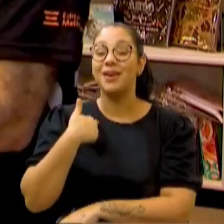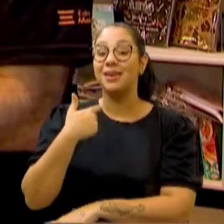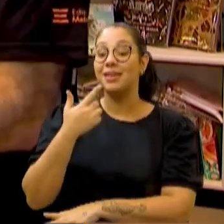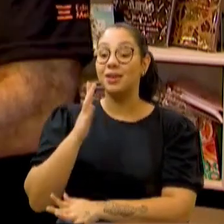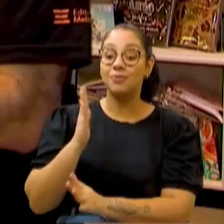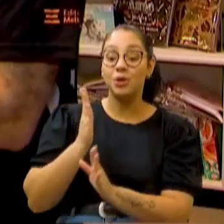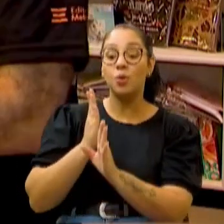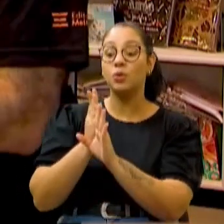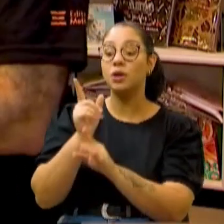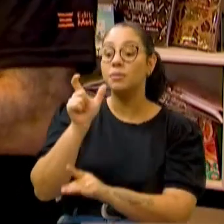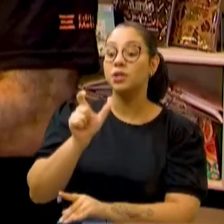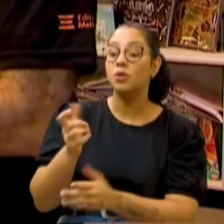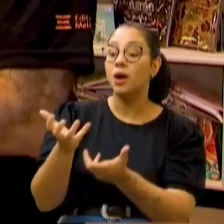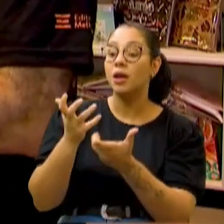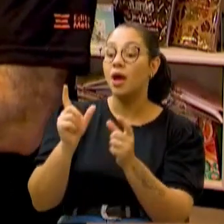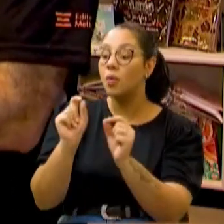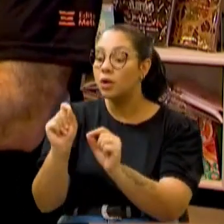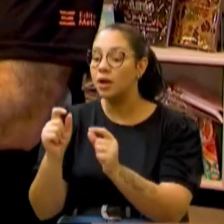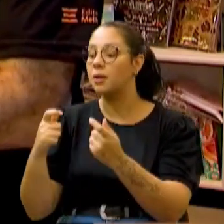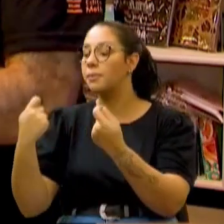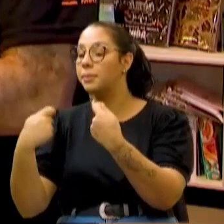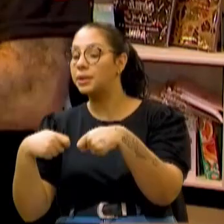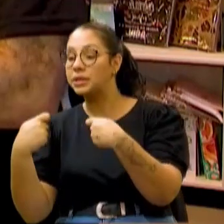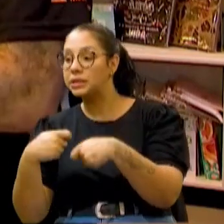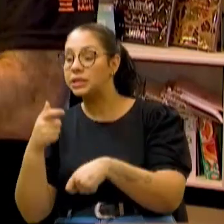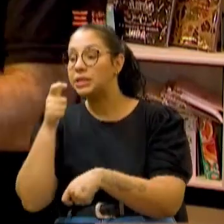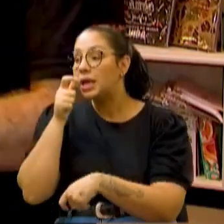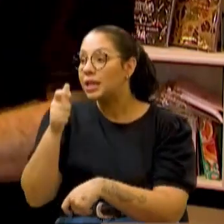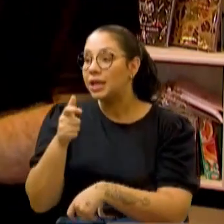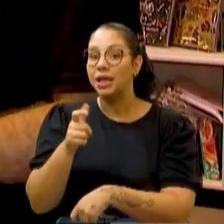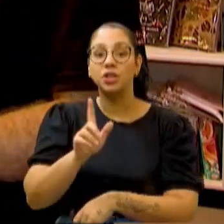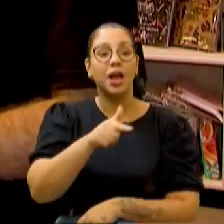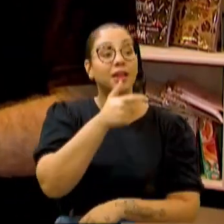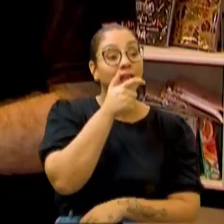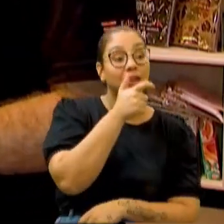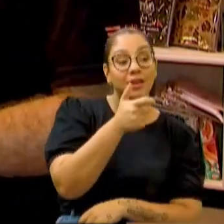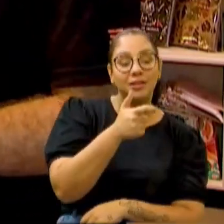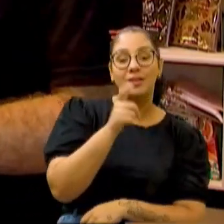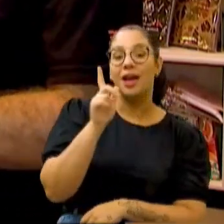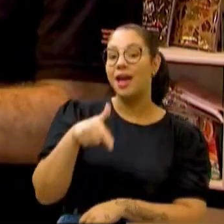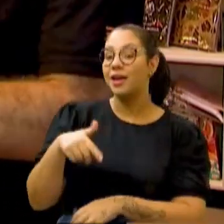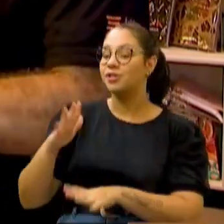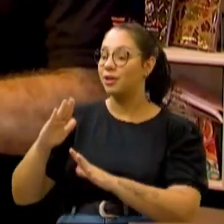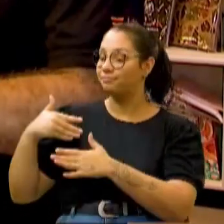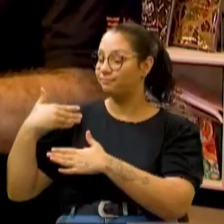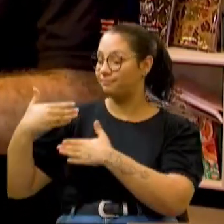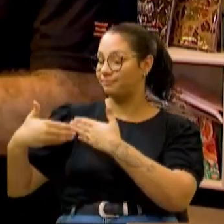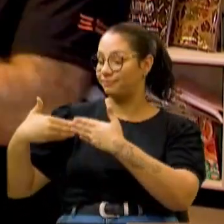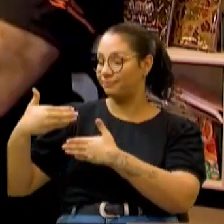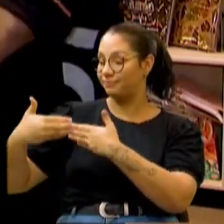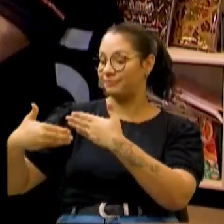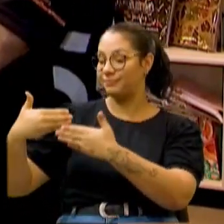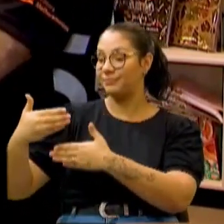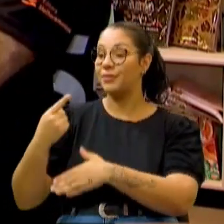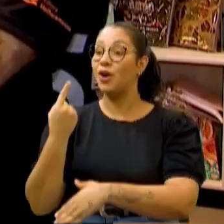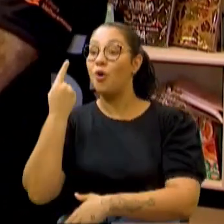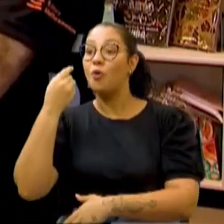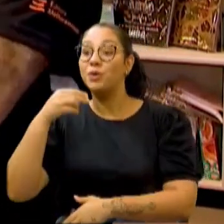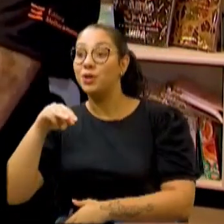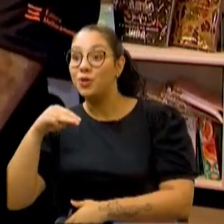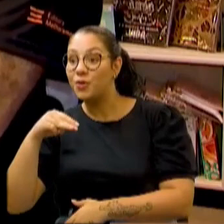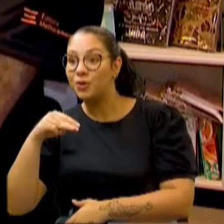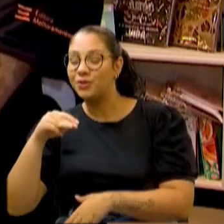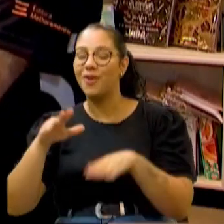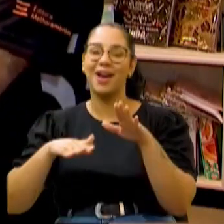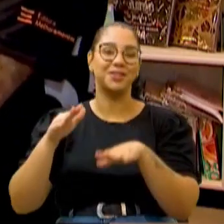E descobrir aquilo que a pessoa quer, o que ela precisa, o que ela tem interesse. Ela se interessa, exatamente. É uma pequena jornada que às vezes dura